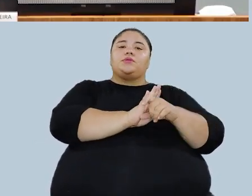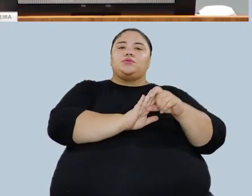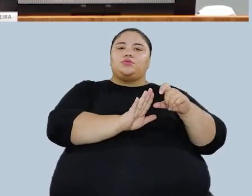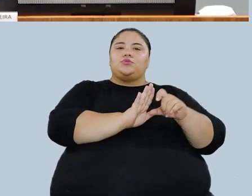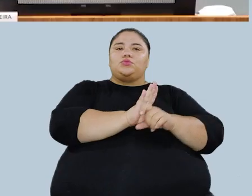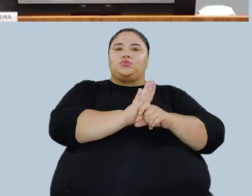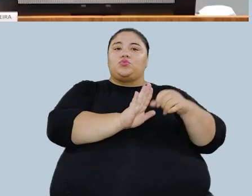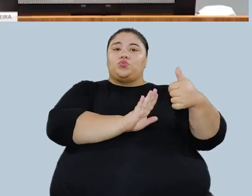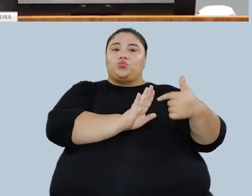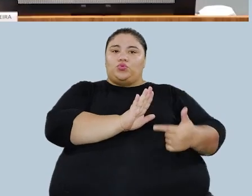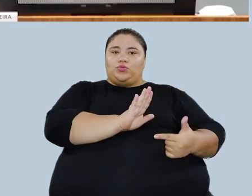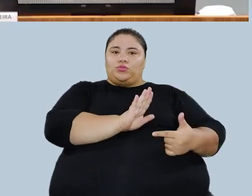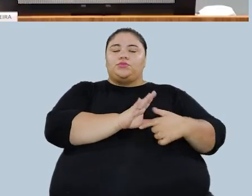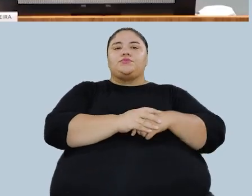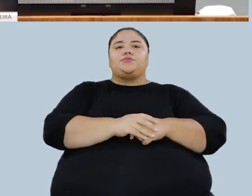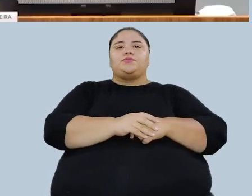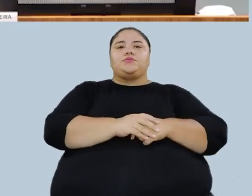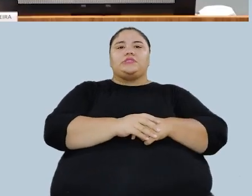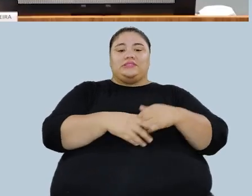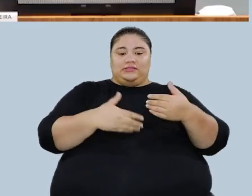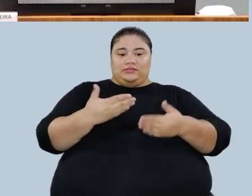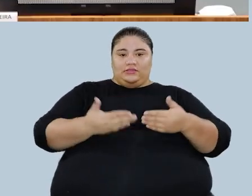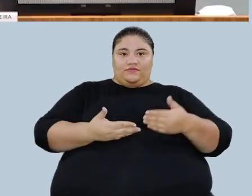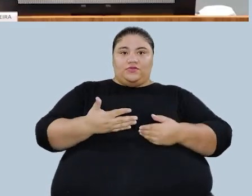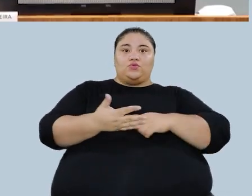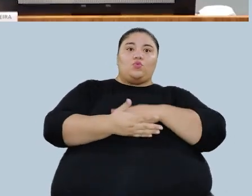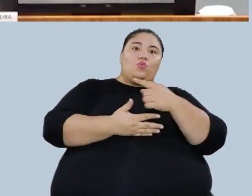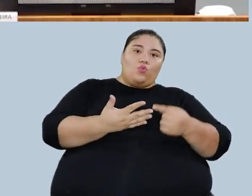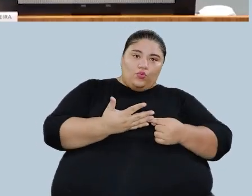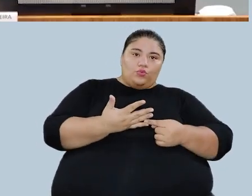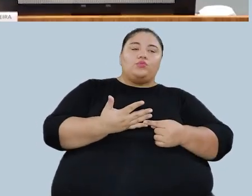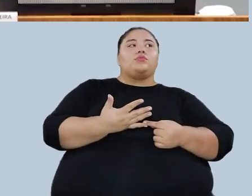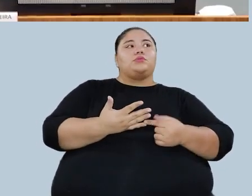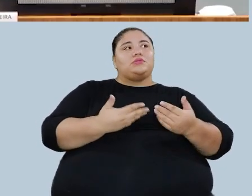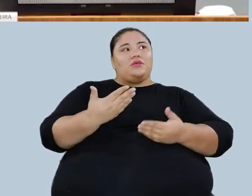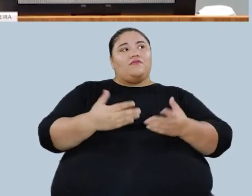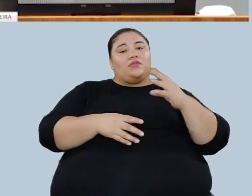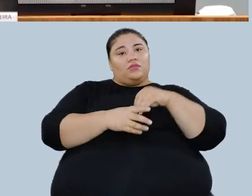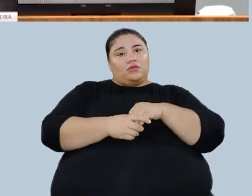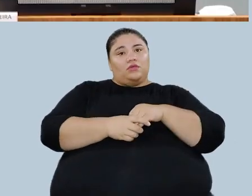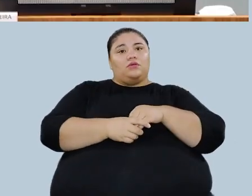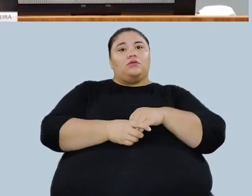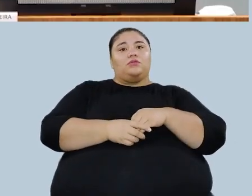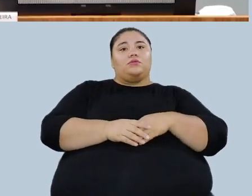nesse sentido, os outros serviços, né, que estão previstos,